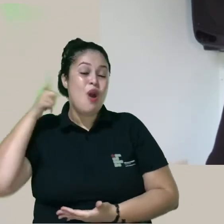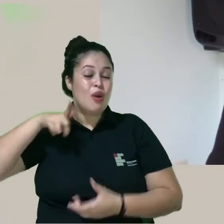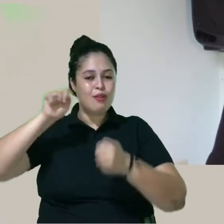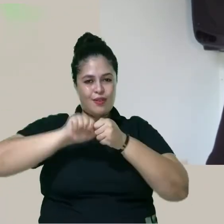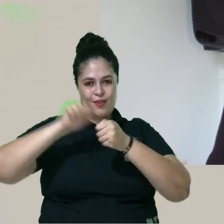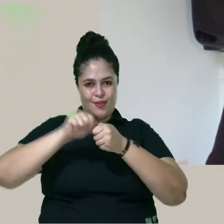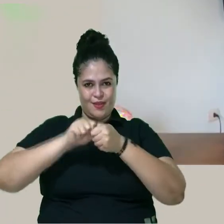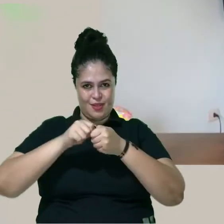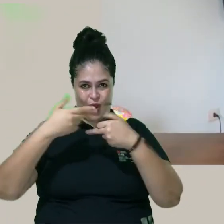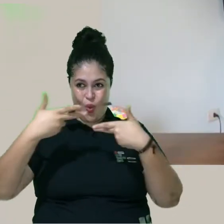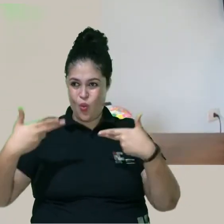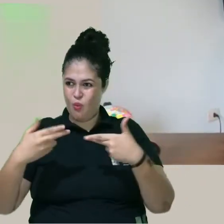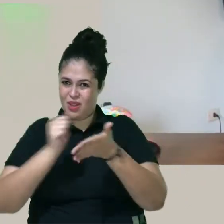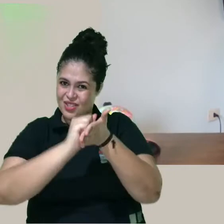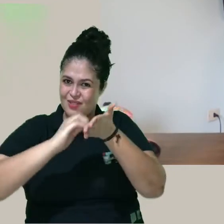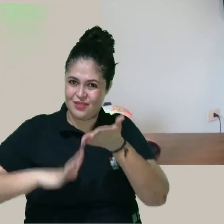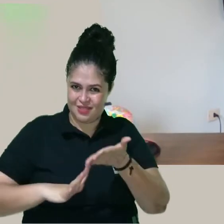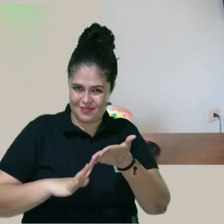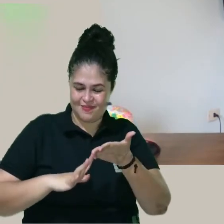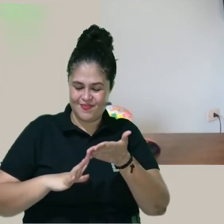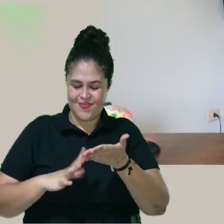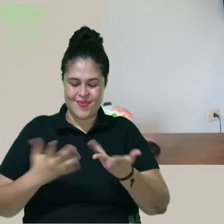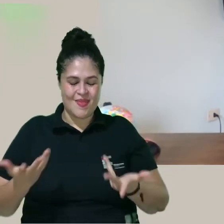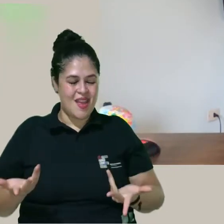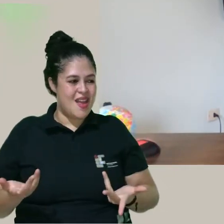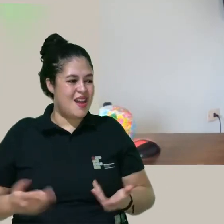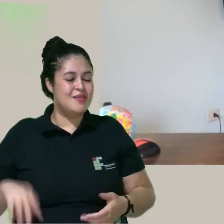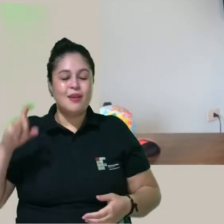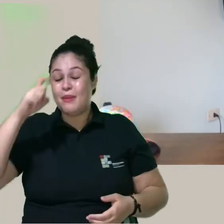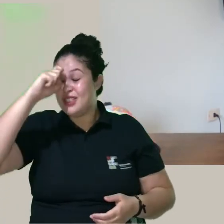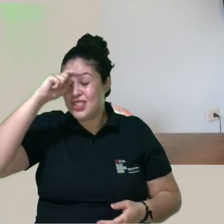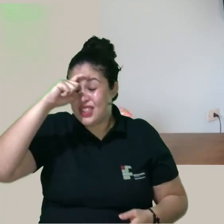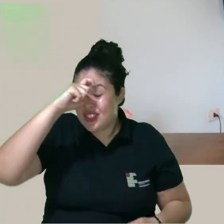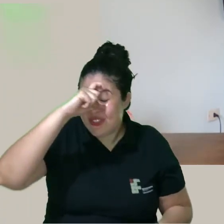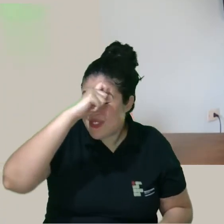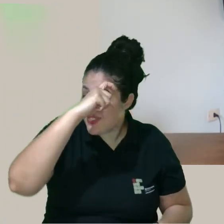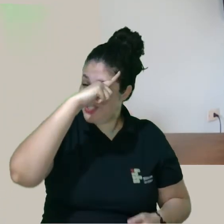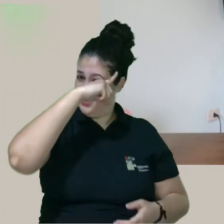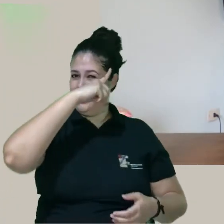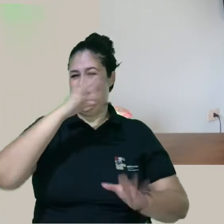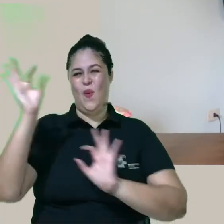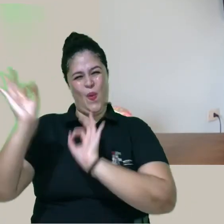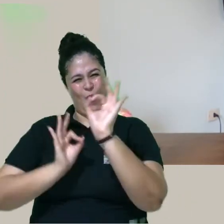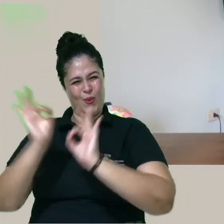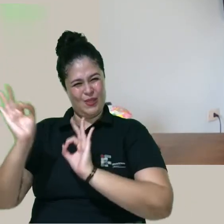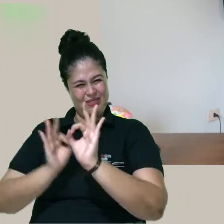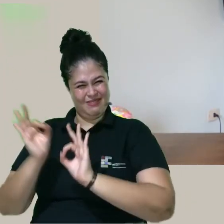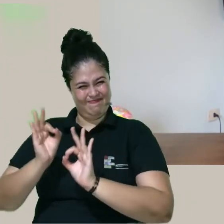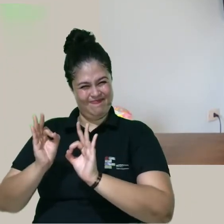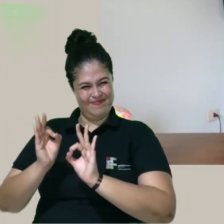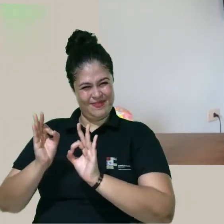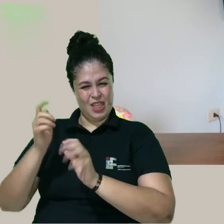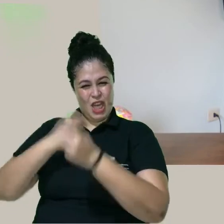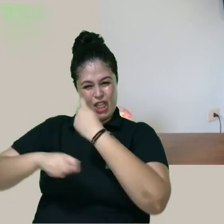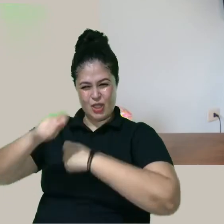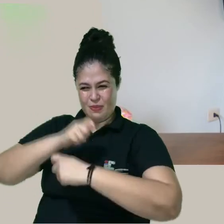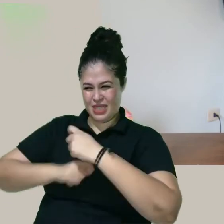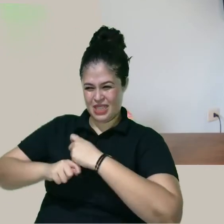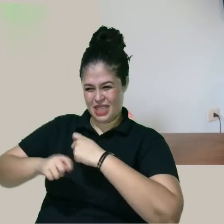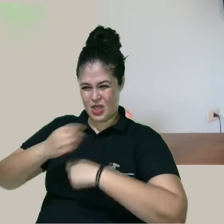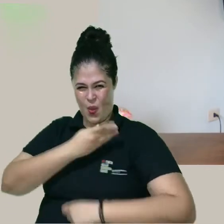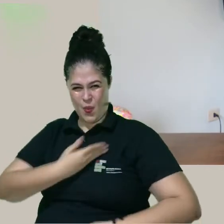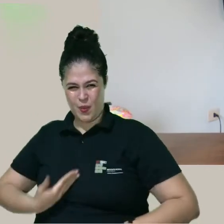de atividade. E daí torna-se mais difícil o planejamento na organização pública, né?